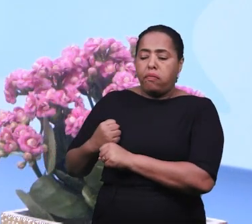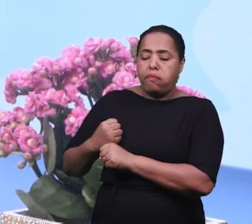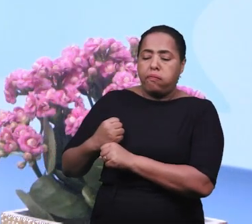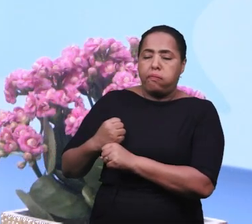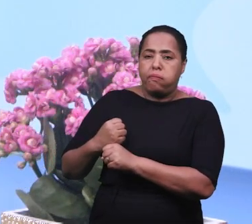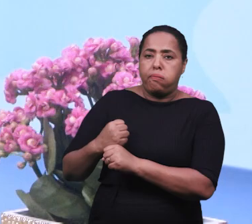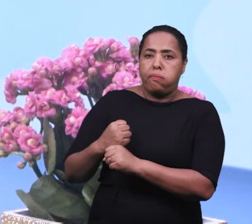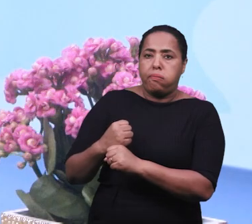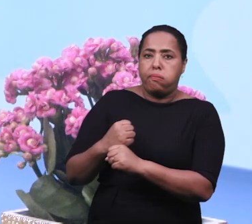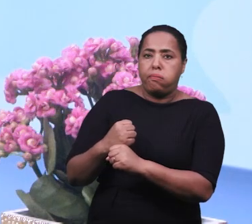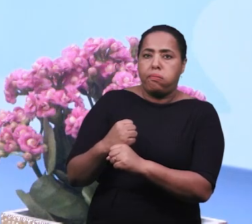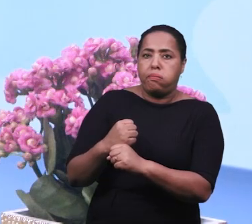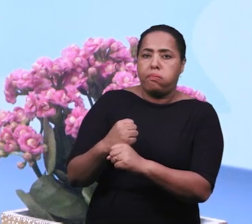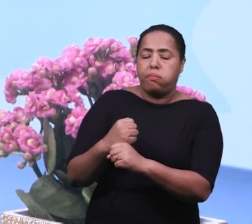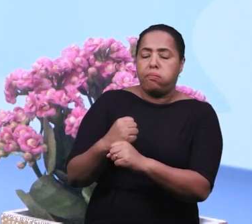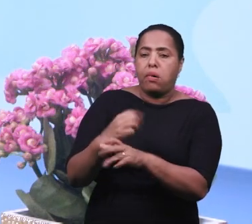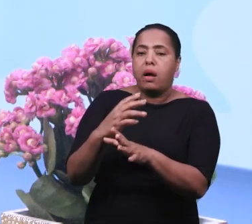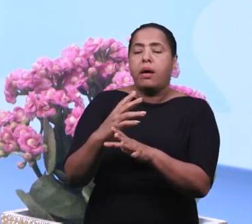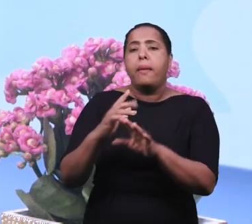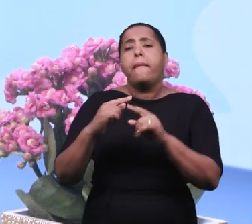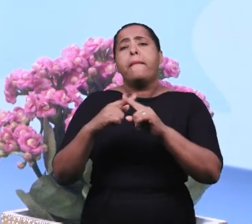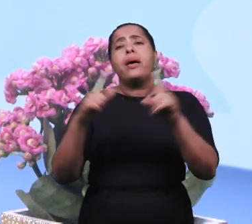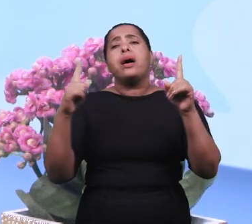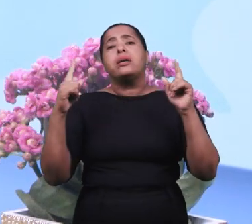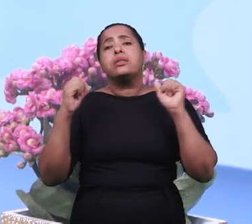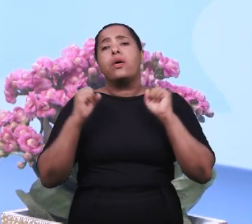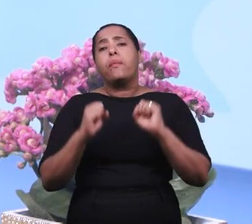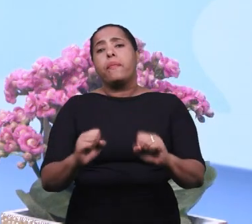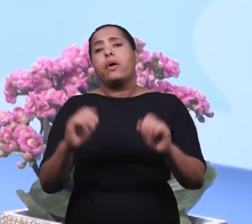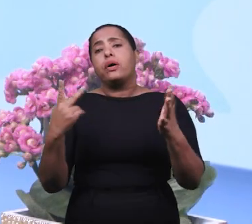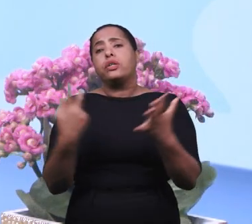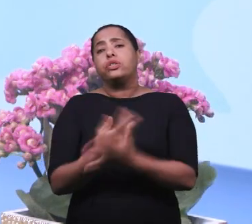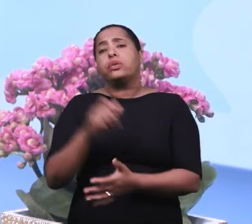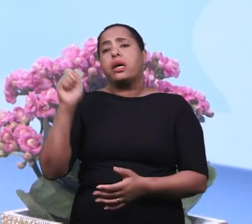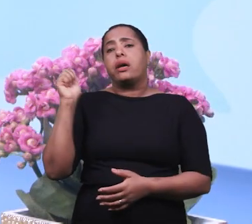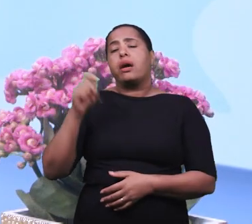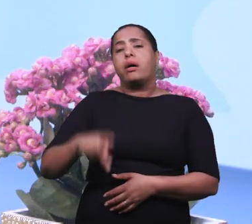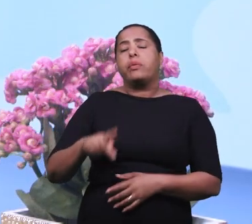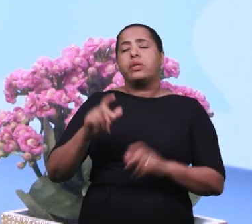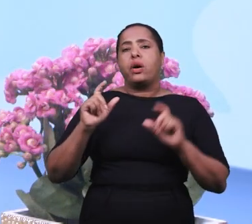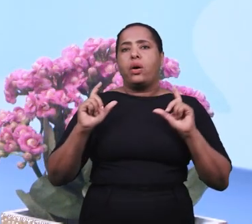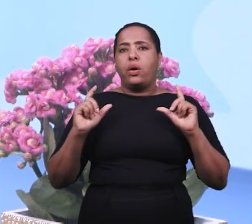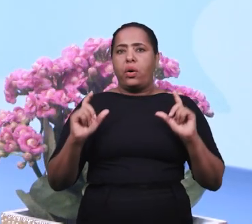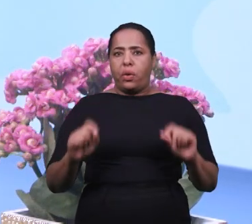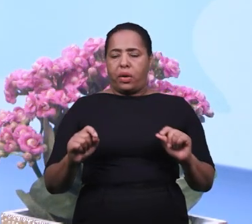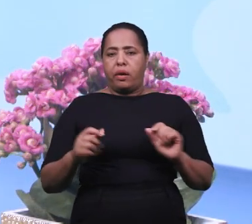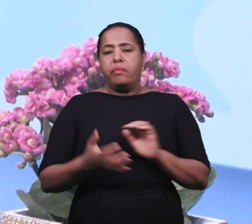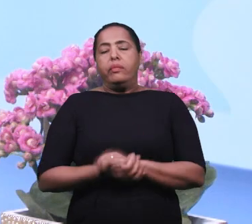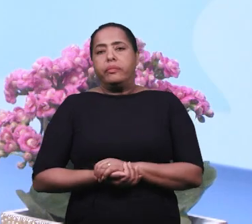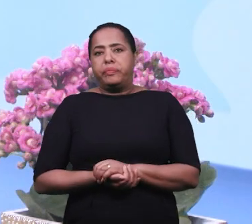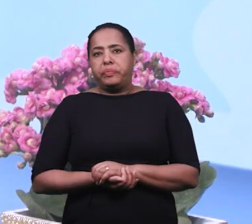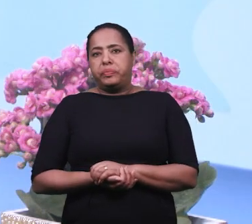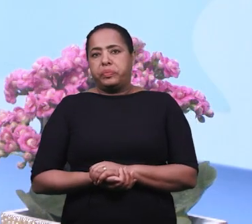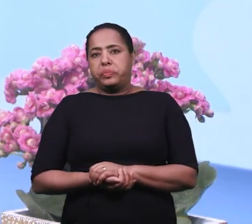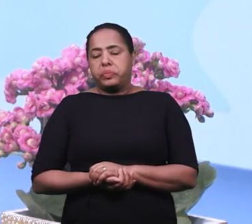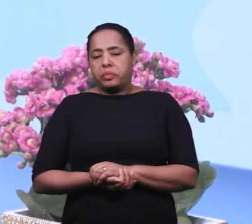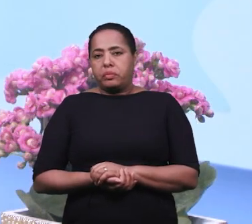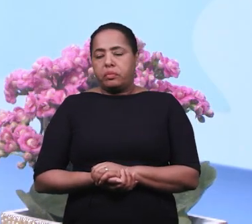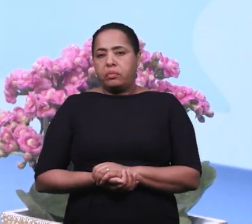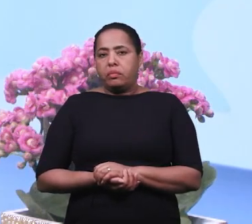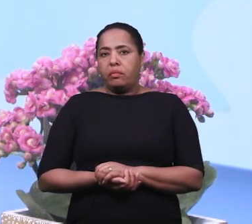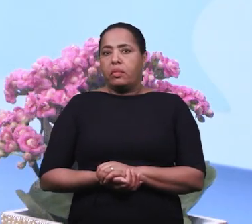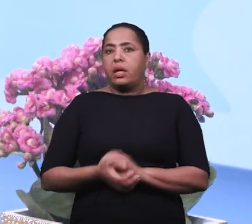para o regime próprio, né, como servidor. Então, o que ela pode fazer depois que se aposentar, né, como servidor? Ela